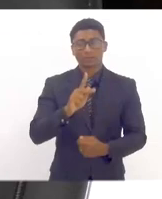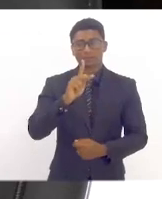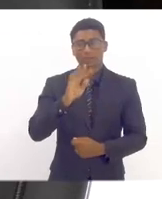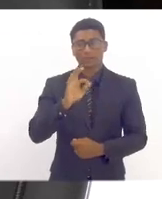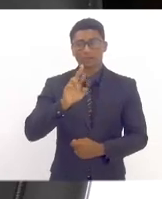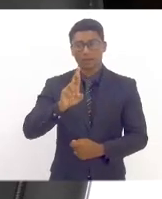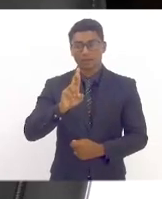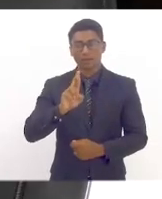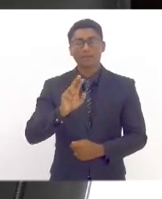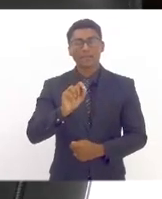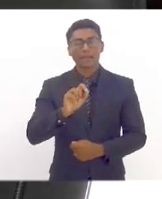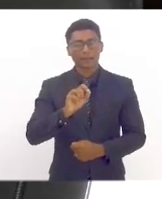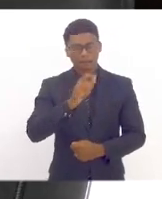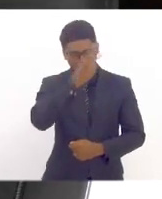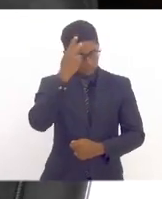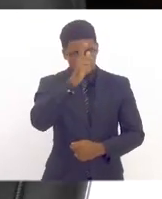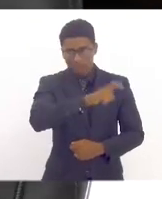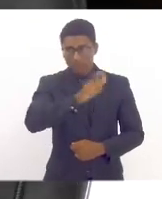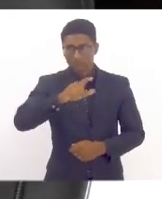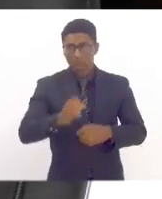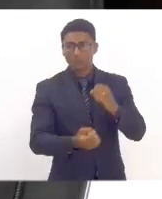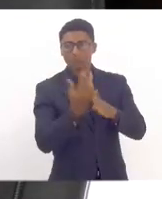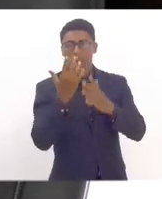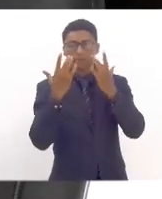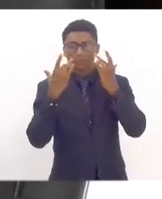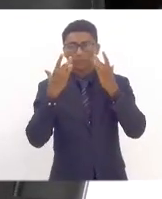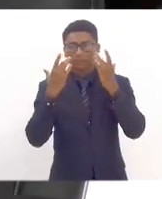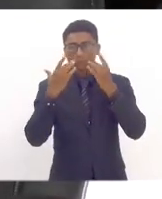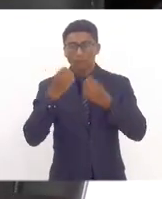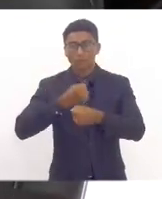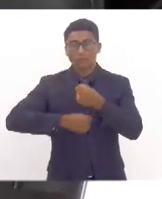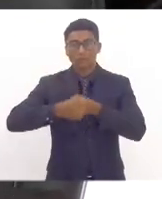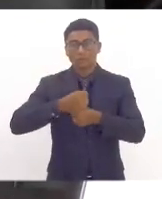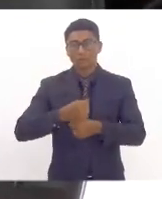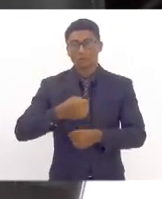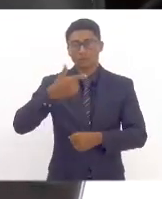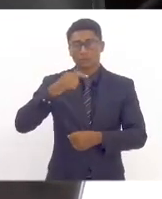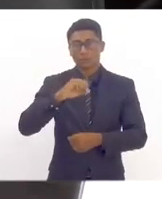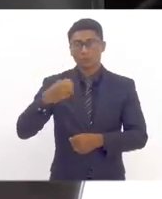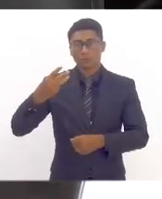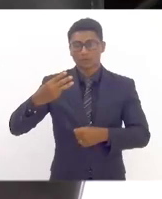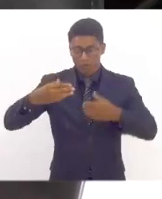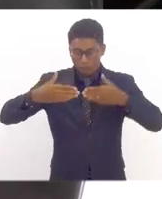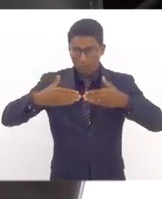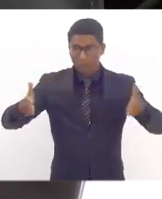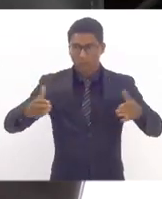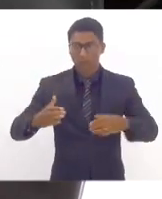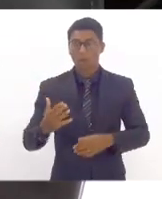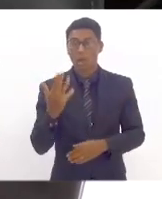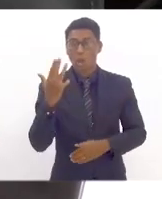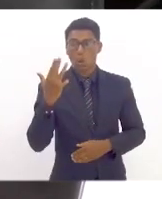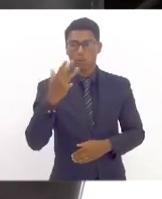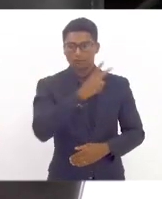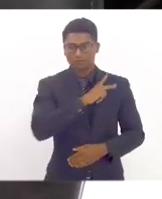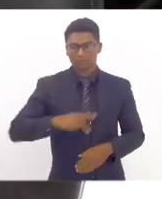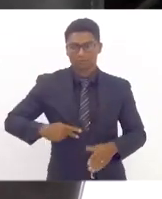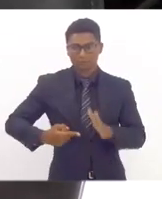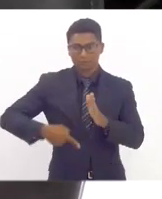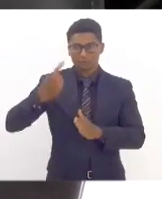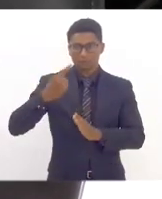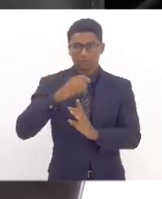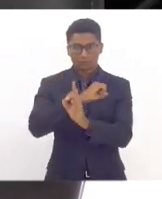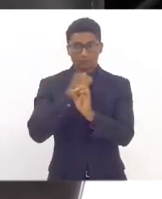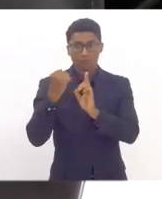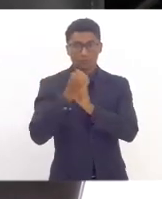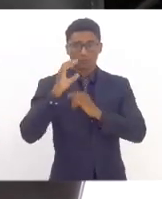de teatro que começou em 2003 no primeiro governo Lula quando a sociedade civil teve